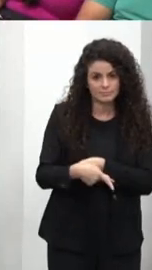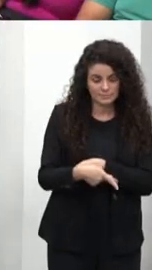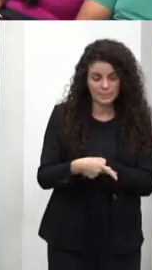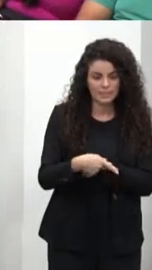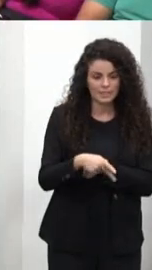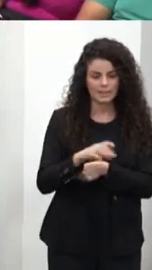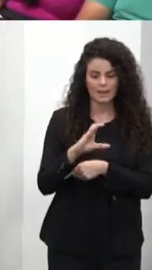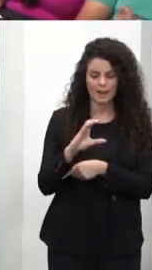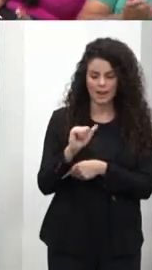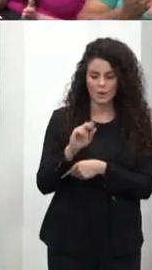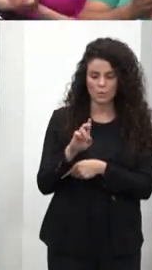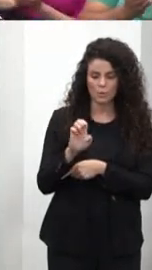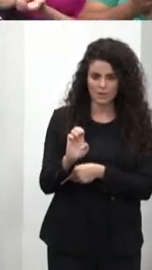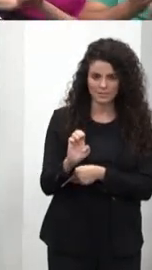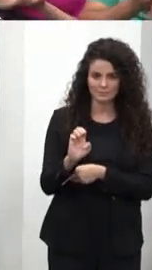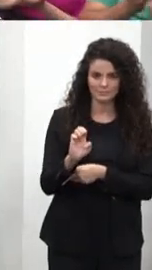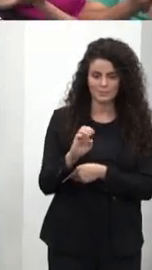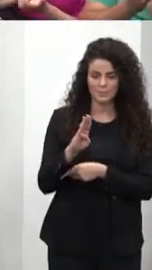beletini